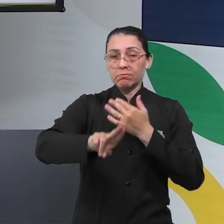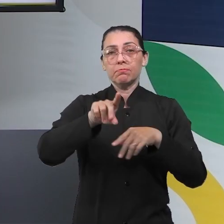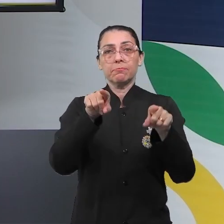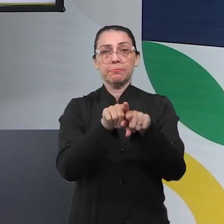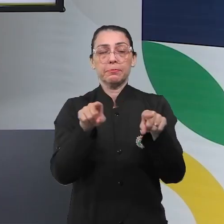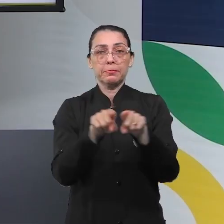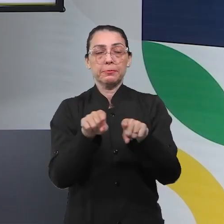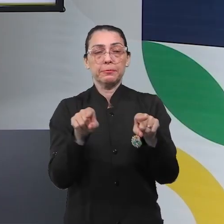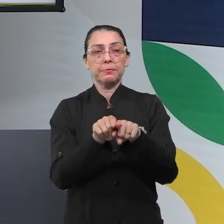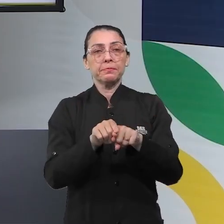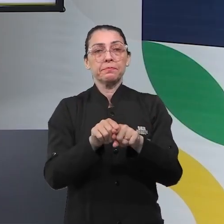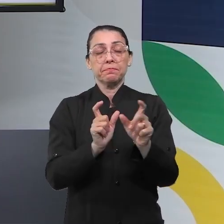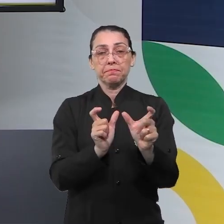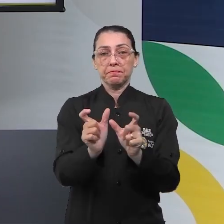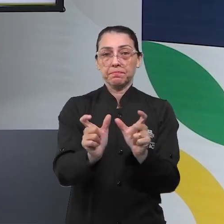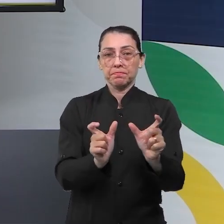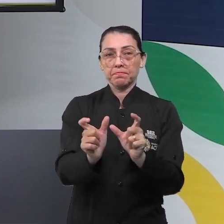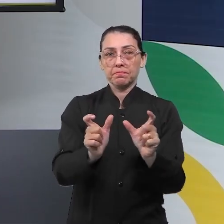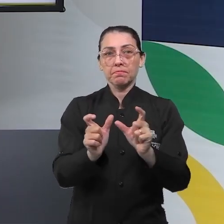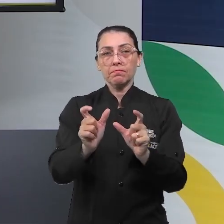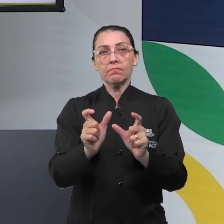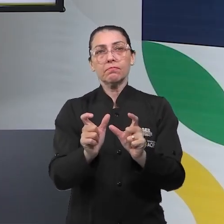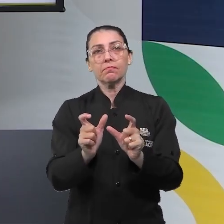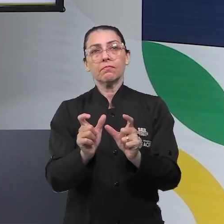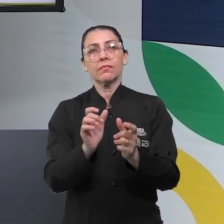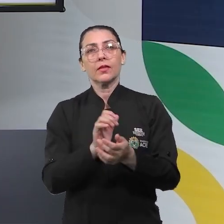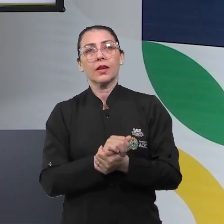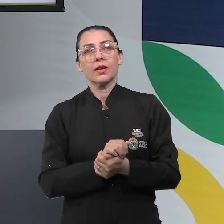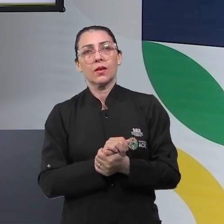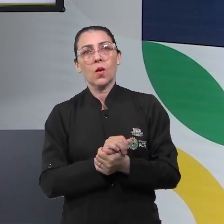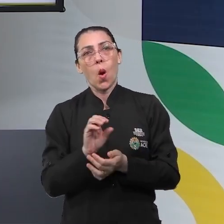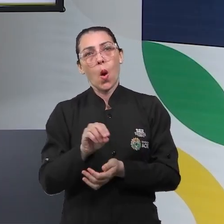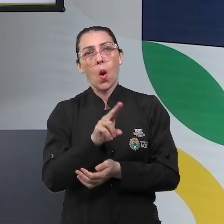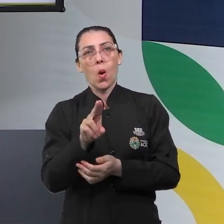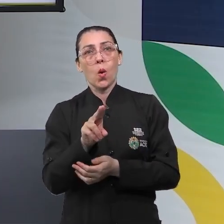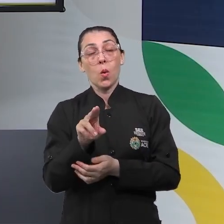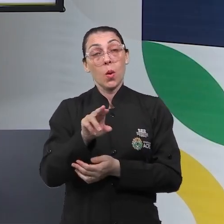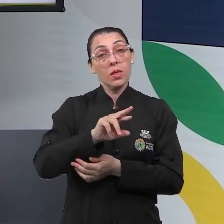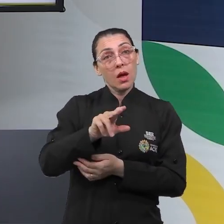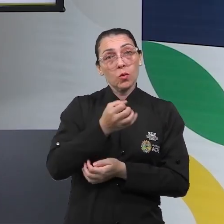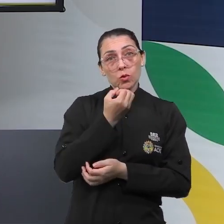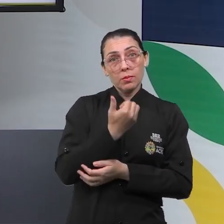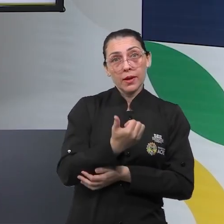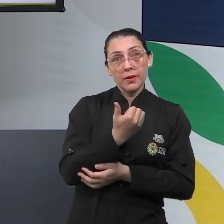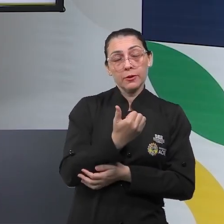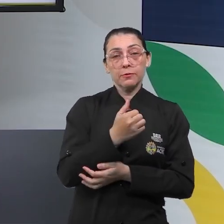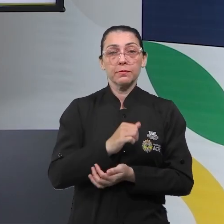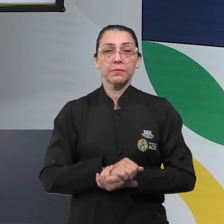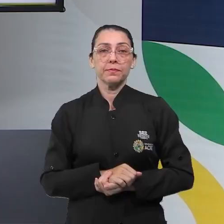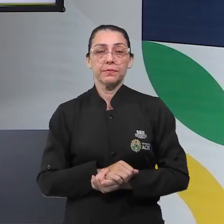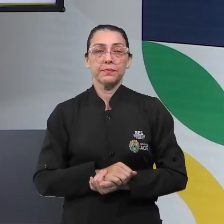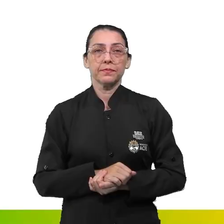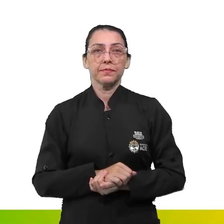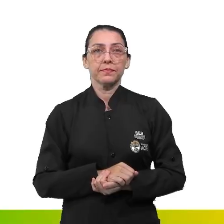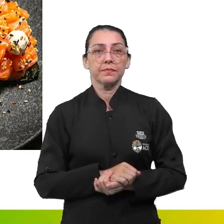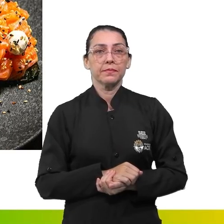desse tipo de palavra, no caso, os estrangeirismos, ou não, tudo bem?